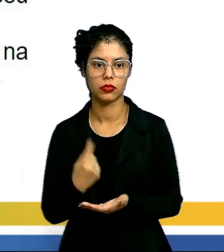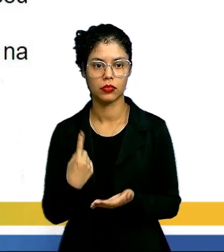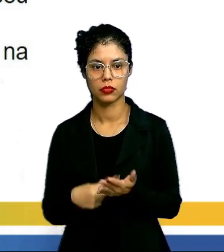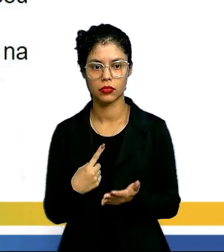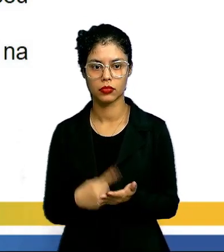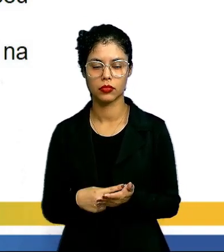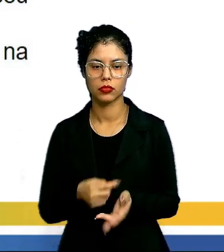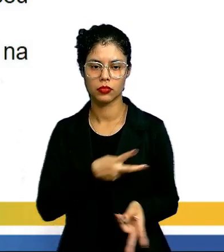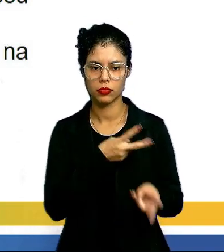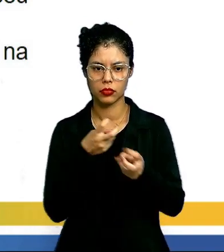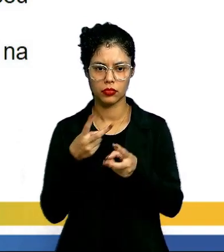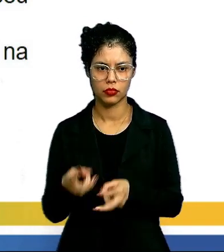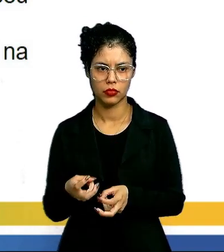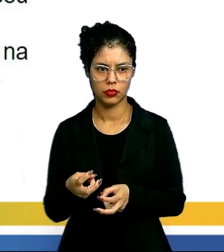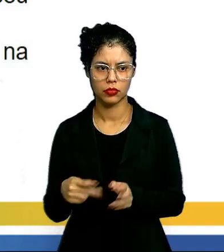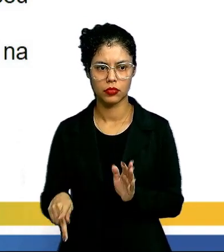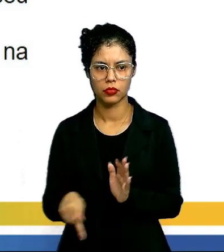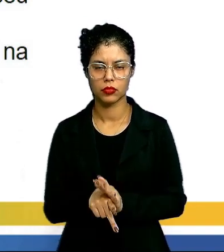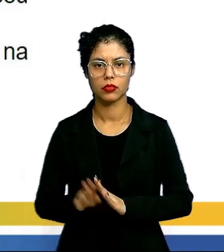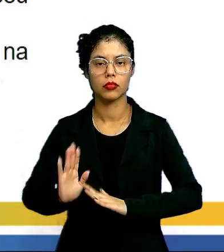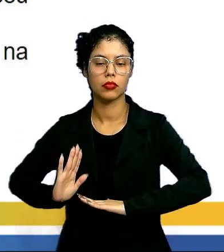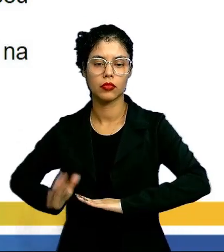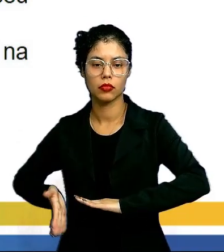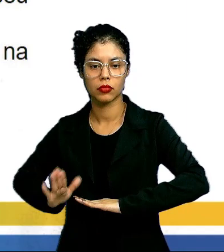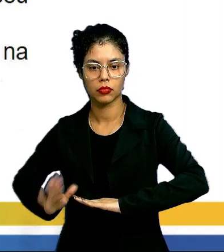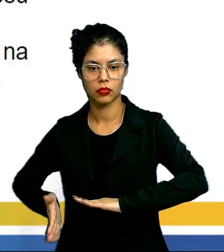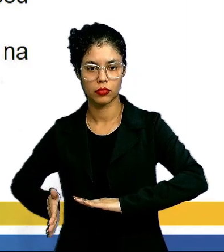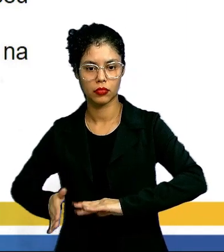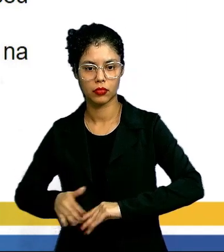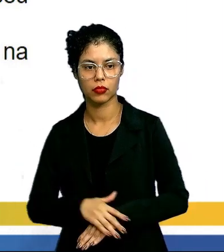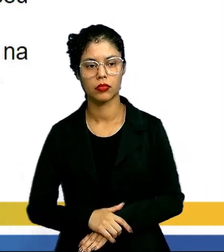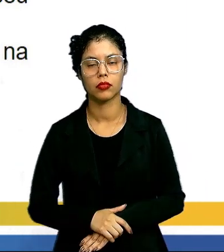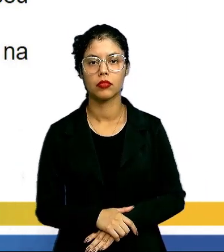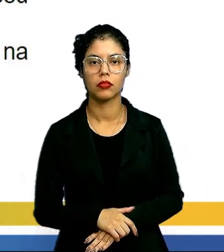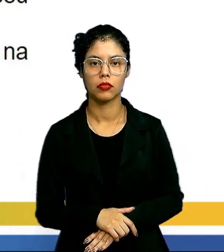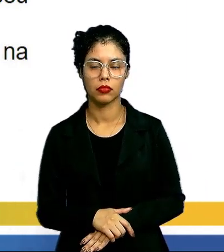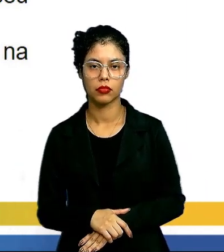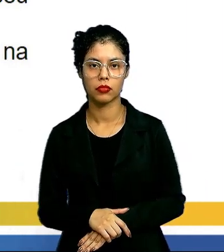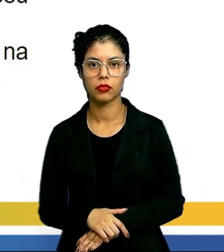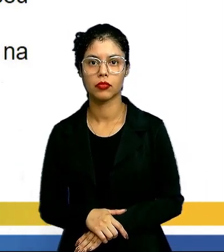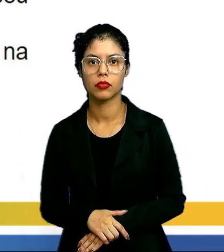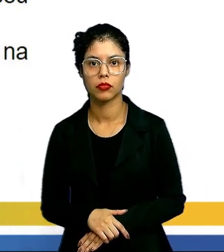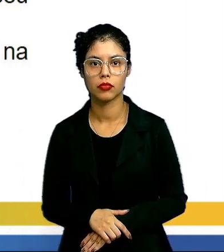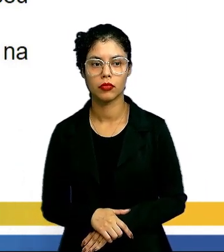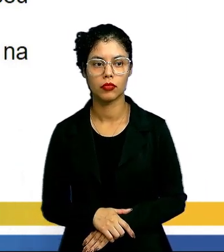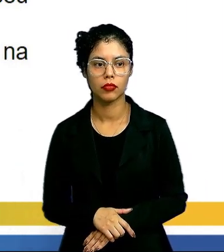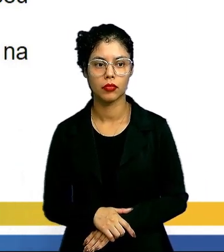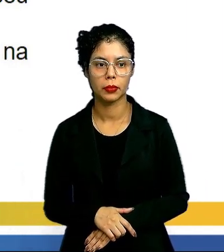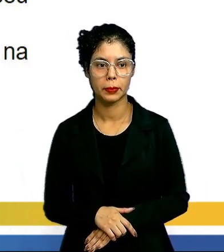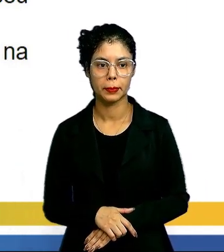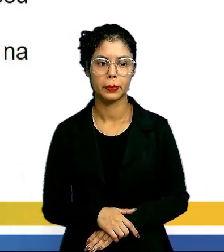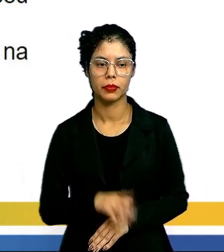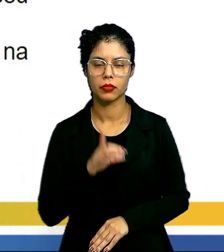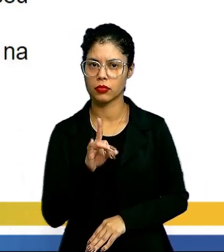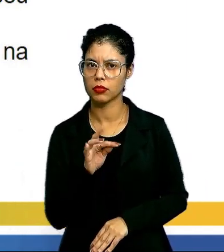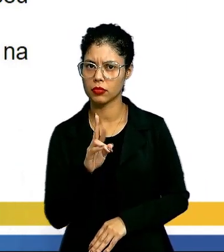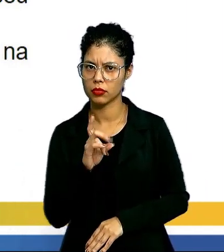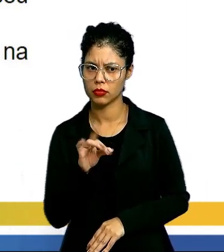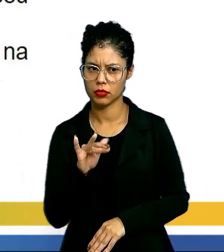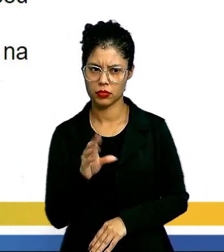cristalizada, desconsiderando as expectativas de consumo na contemporaneidade. Desconsiderando